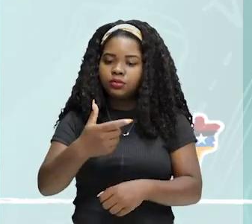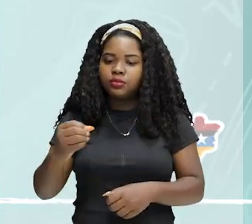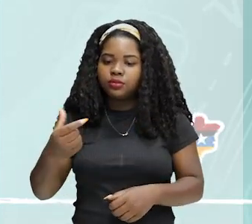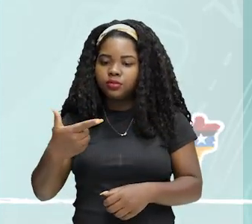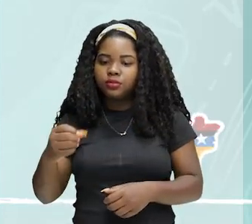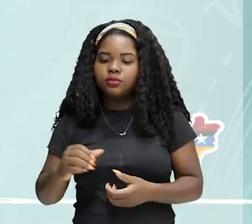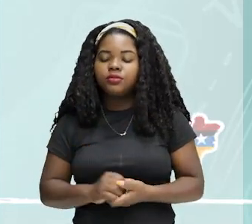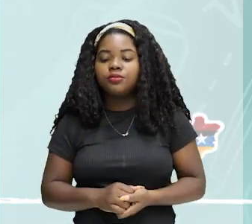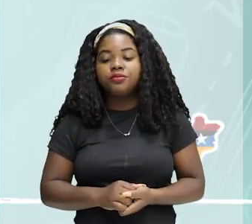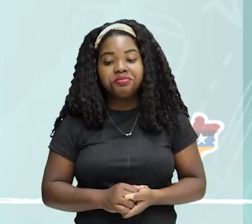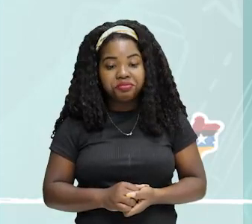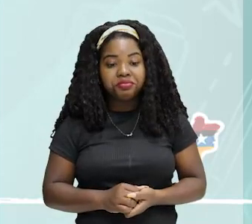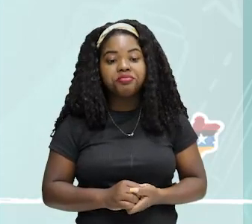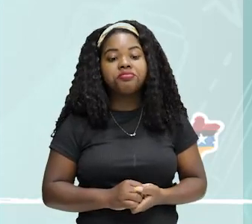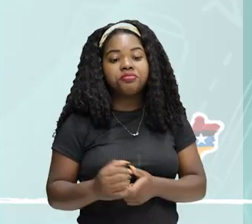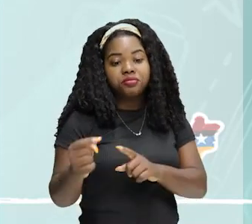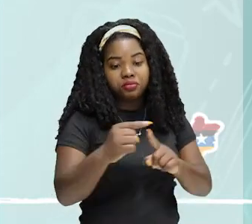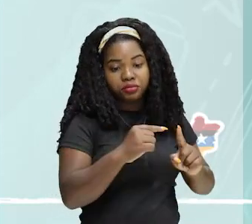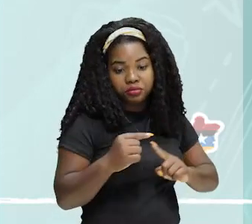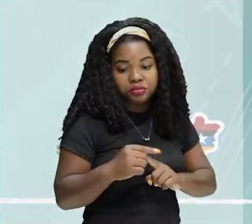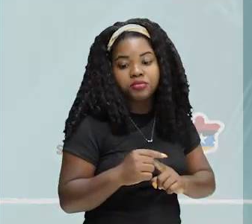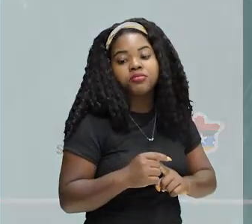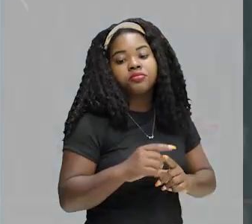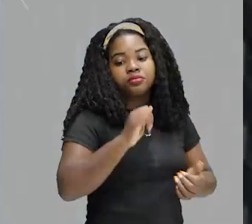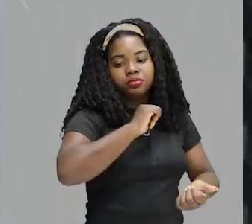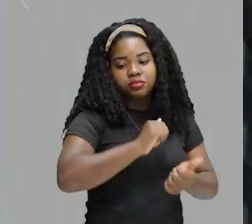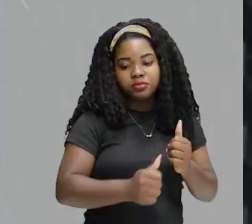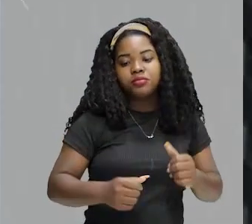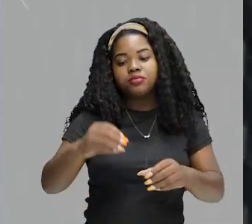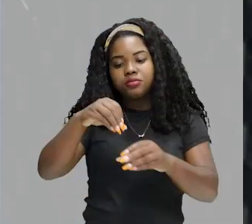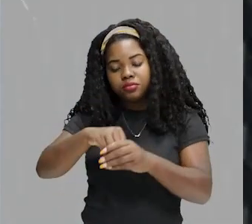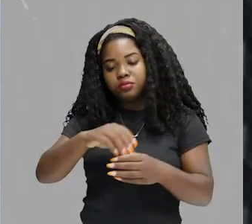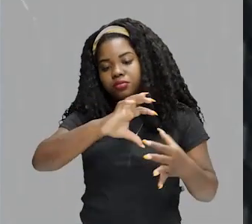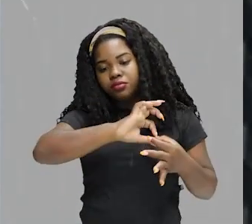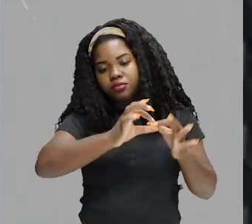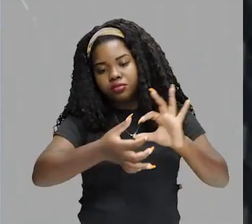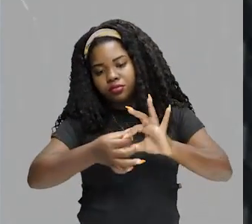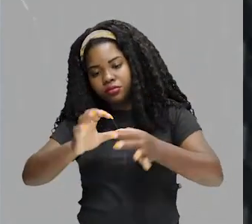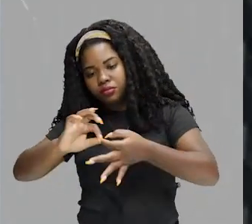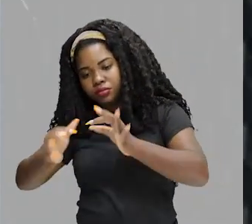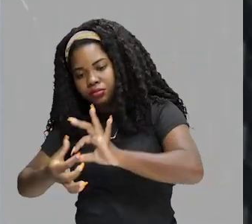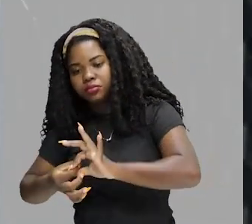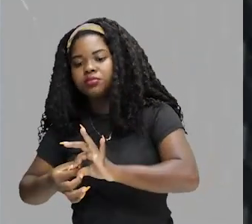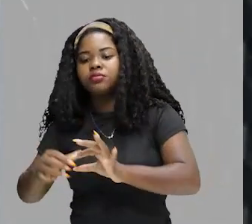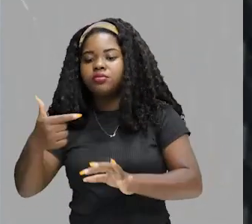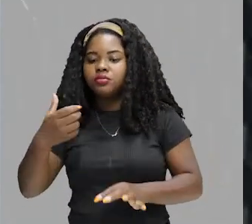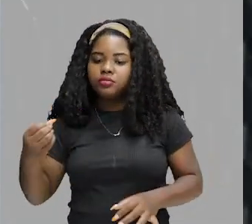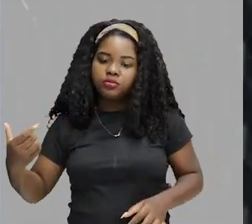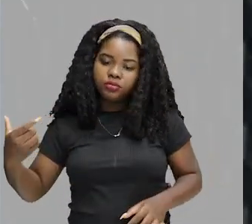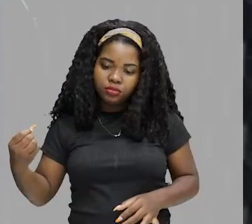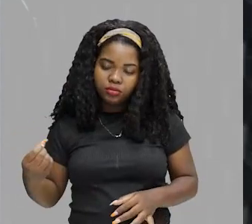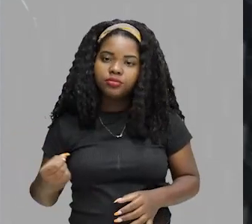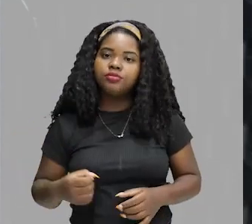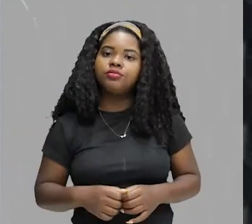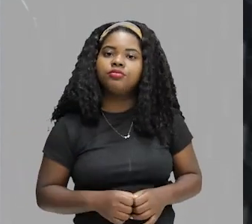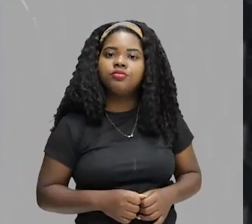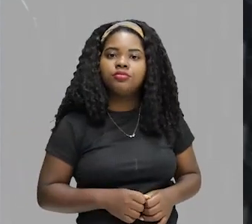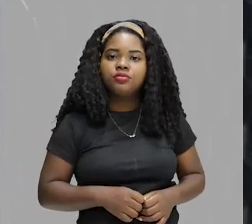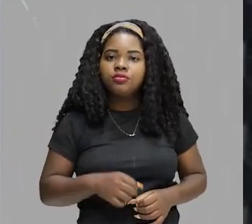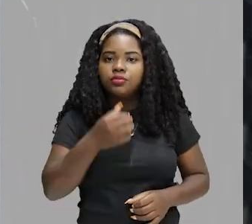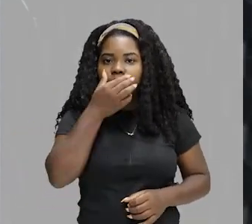uma modalidade esportiva aqui que entrou nos Jogos Olímpicos recentemente, em 2020, o basquete